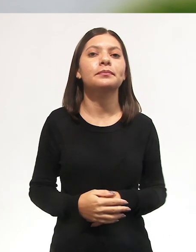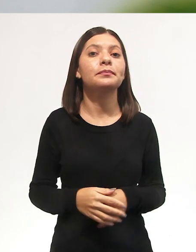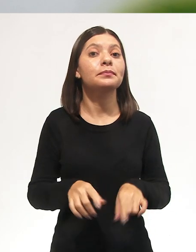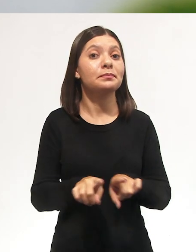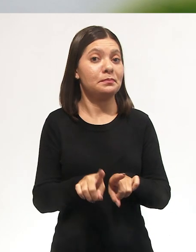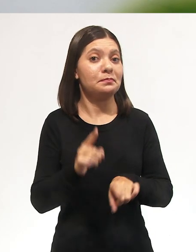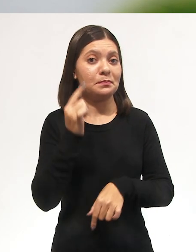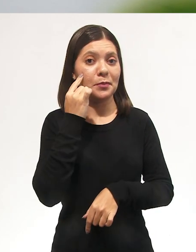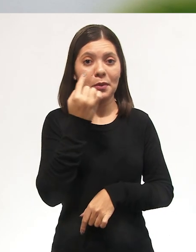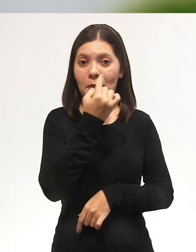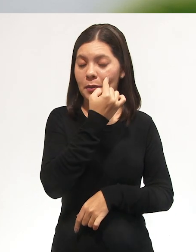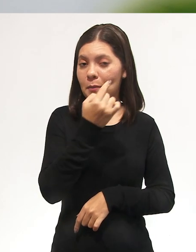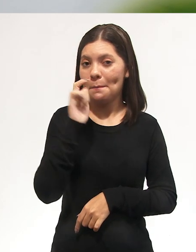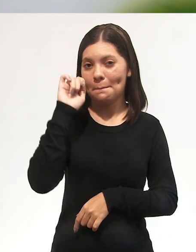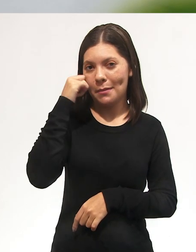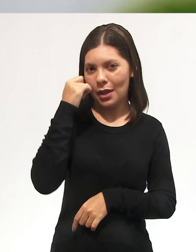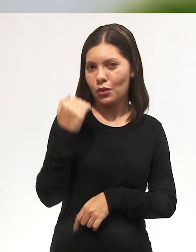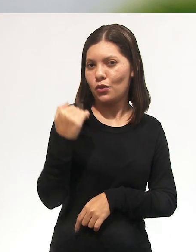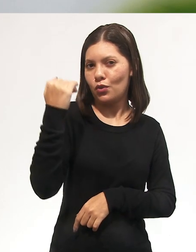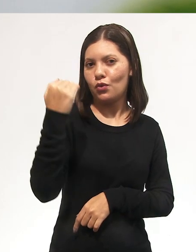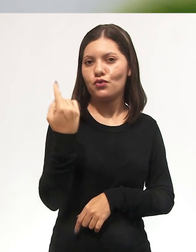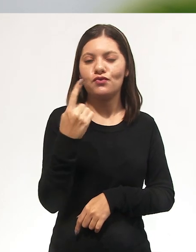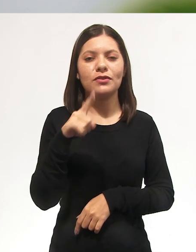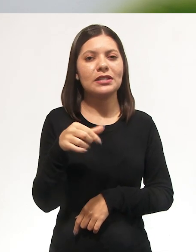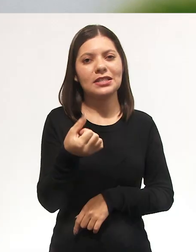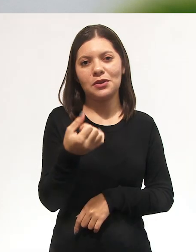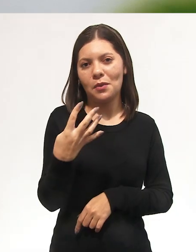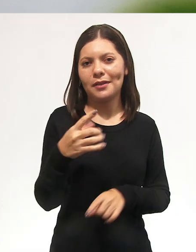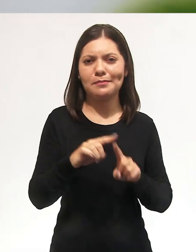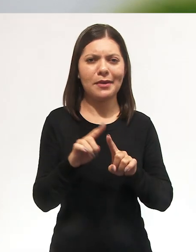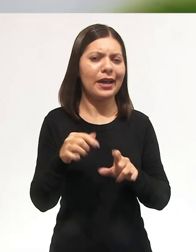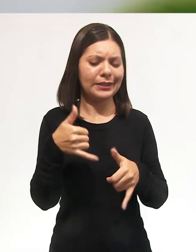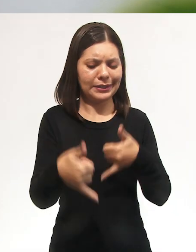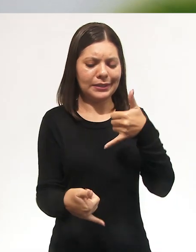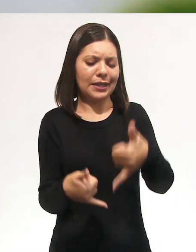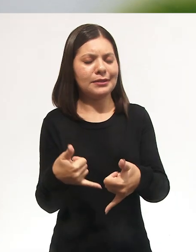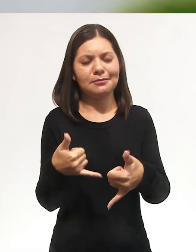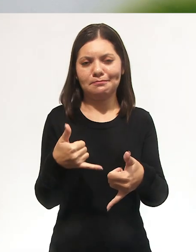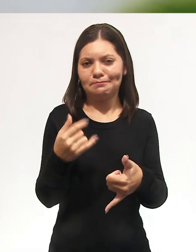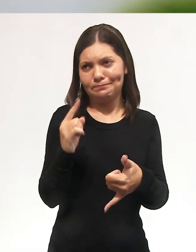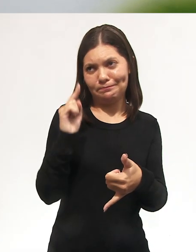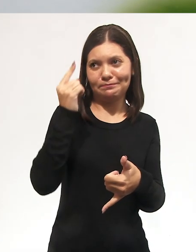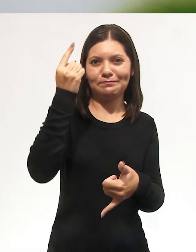olhos pretos, 1,64 m, de salto eu fico mais bonitinha e mais alta também.